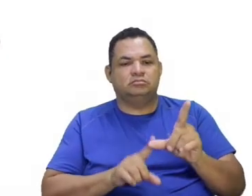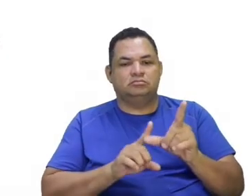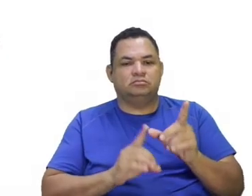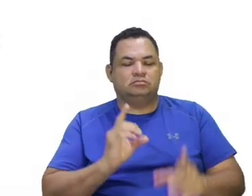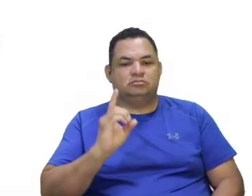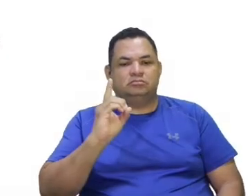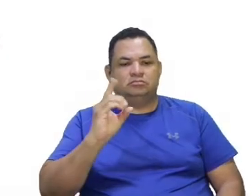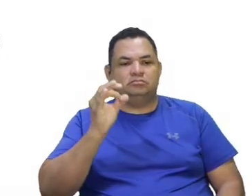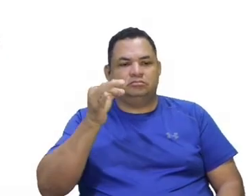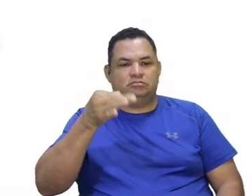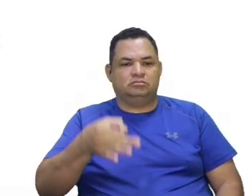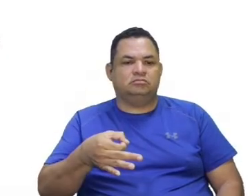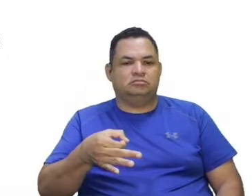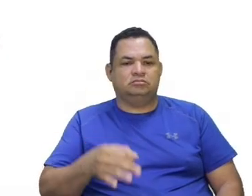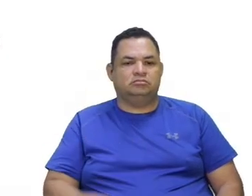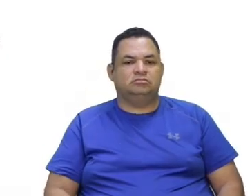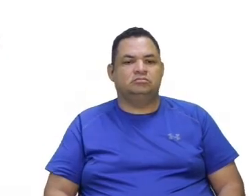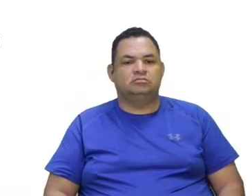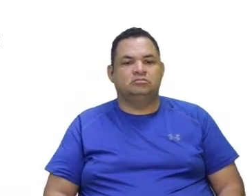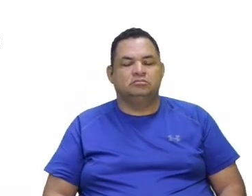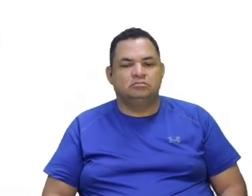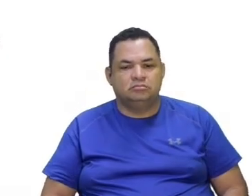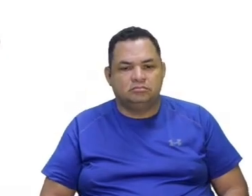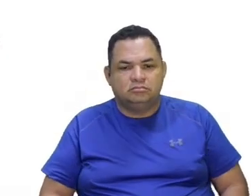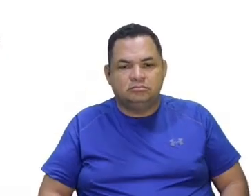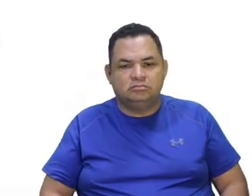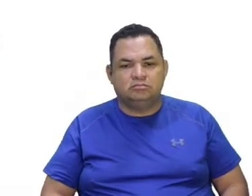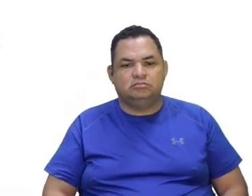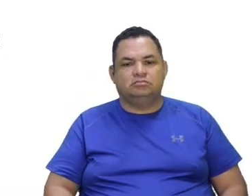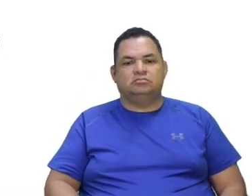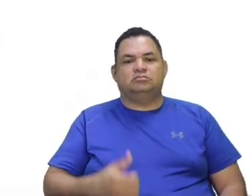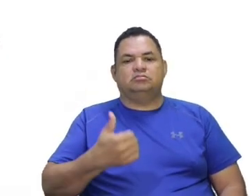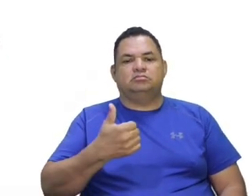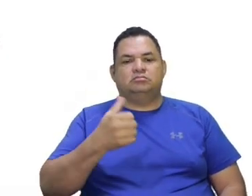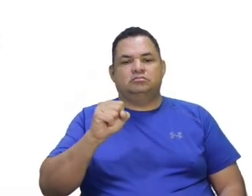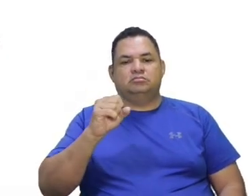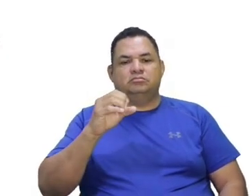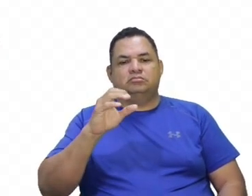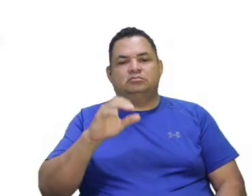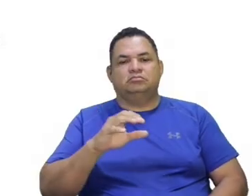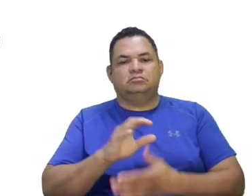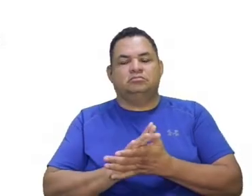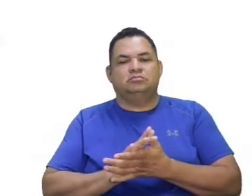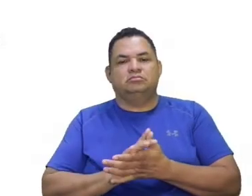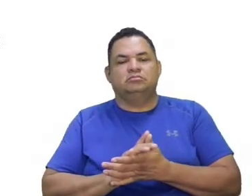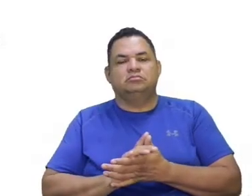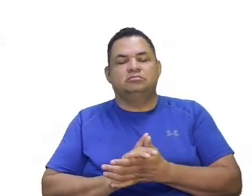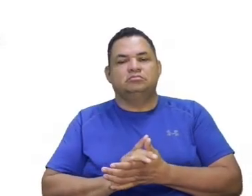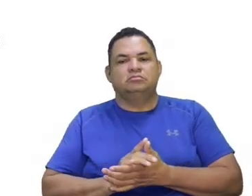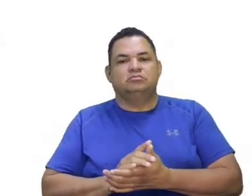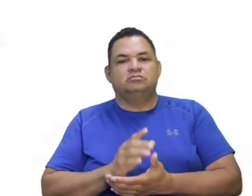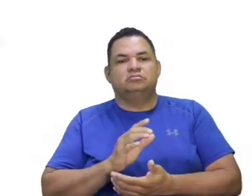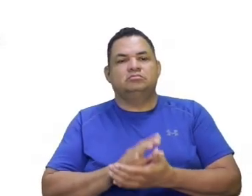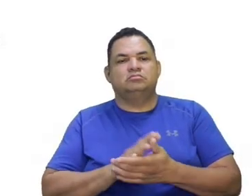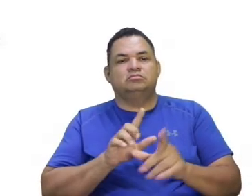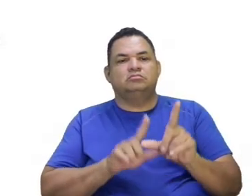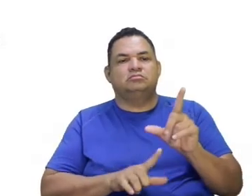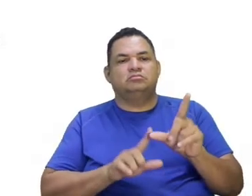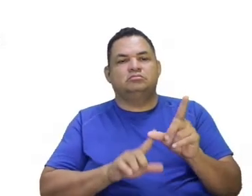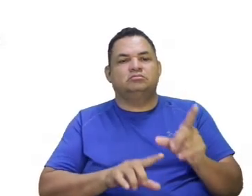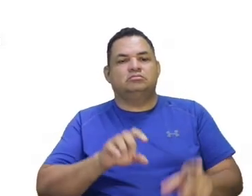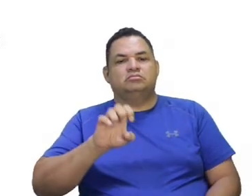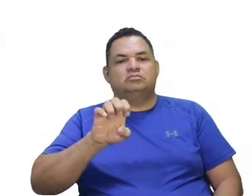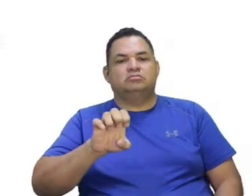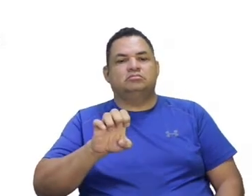D tá certíssima. Ele tem 18 elétrons. Vamos ver a letra E, o que ele